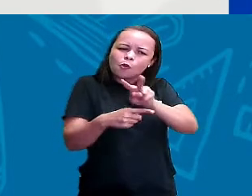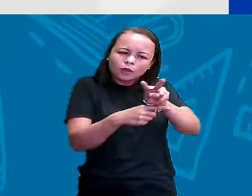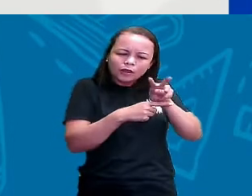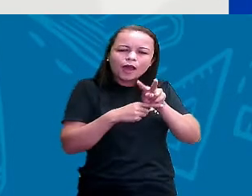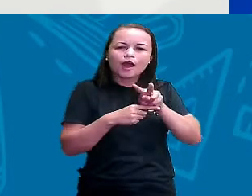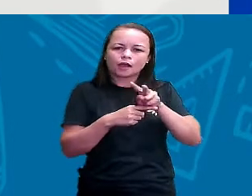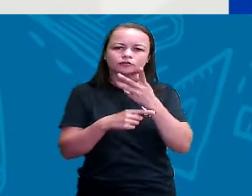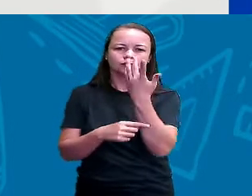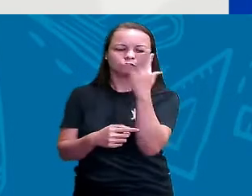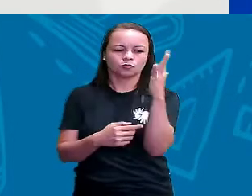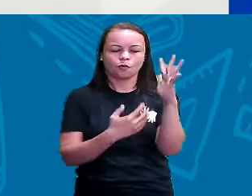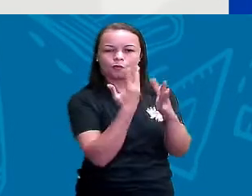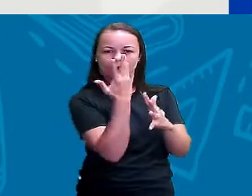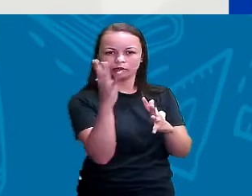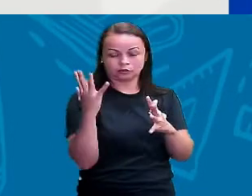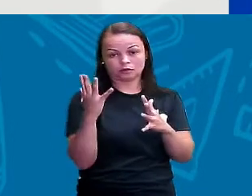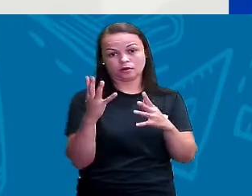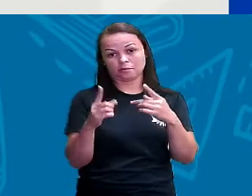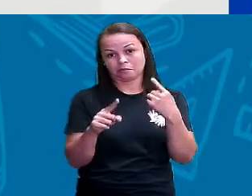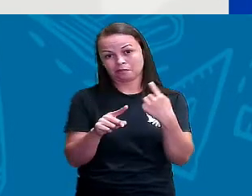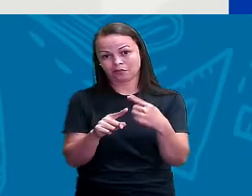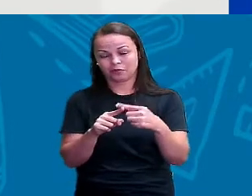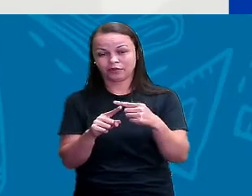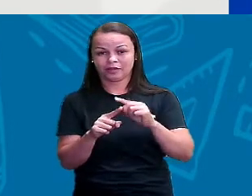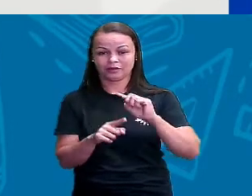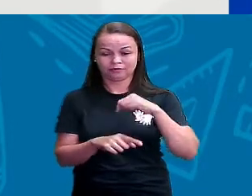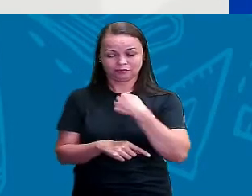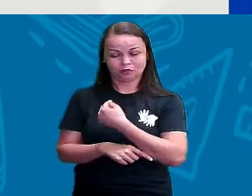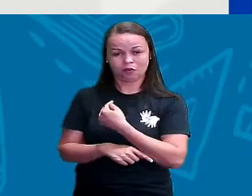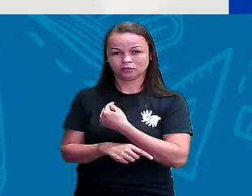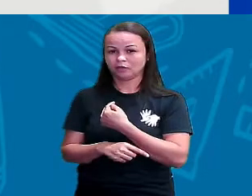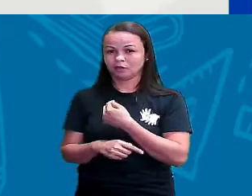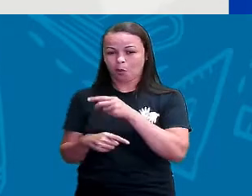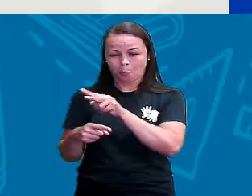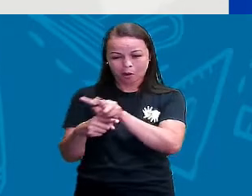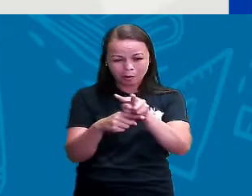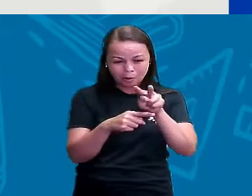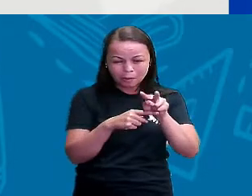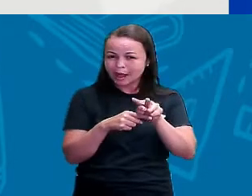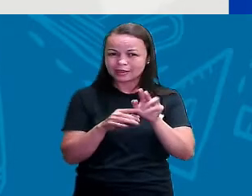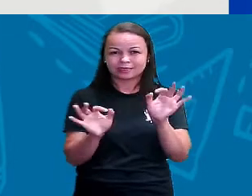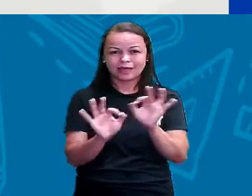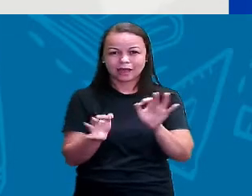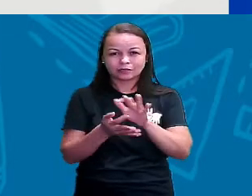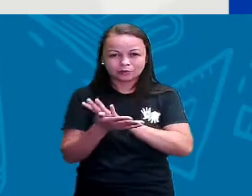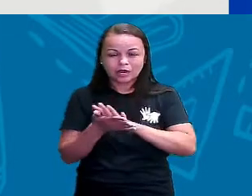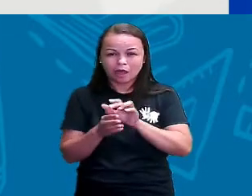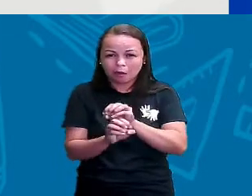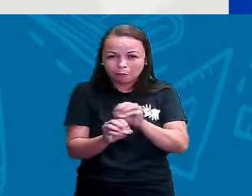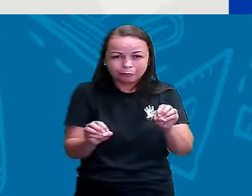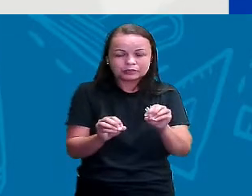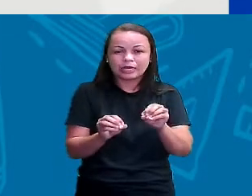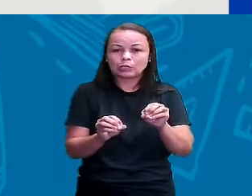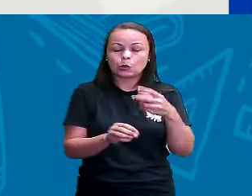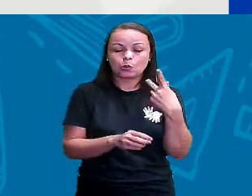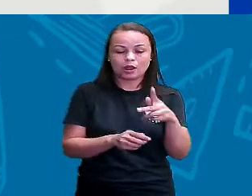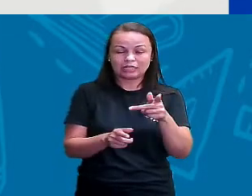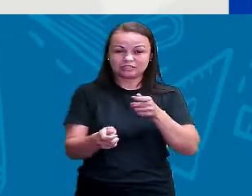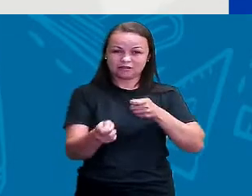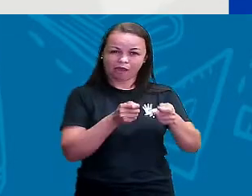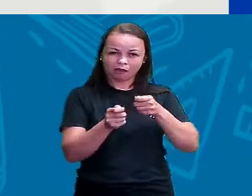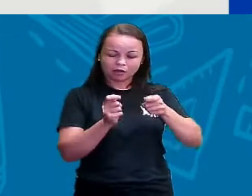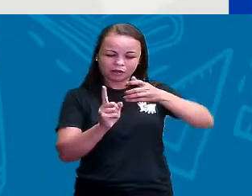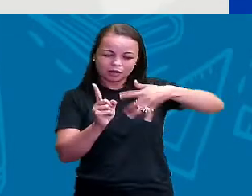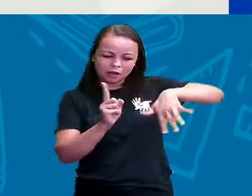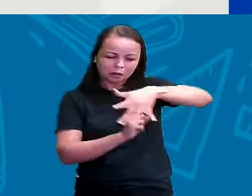natureza. Porque se a gente não preservar a nossa natureza, consequentemente, esse equilíbrio do ambiente,